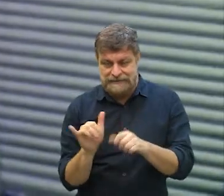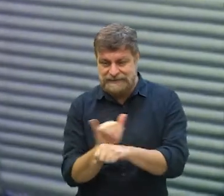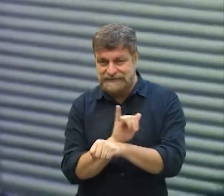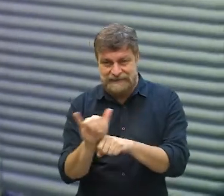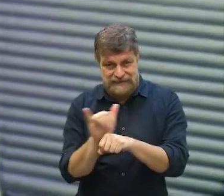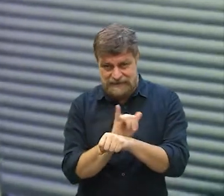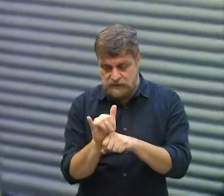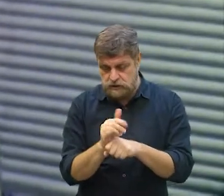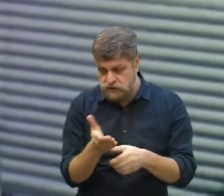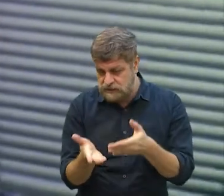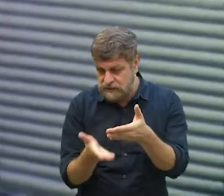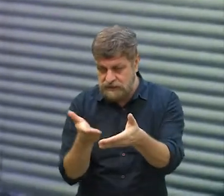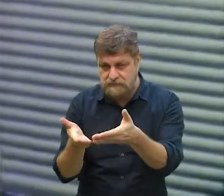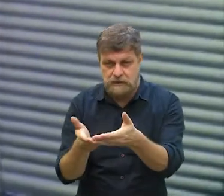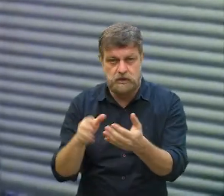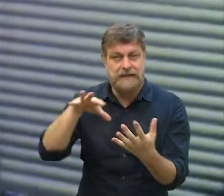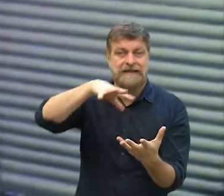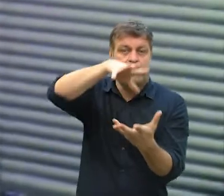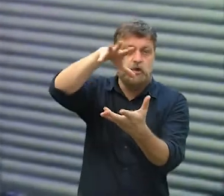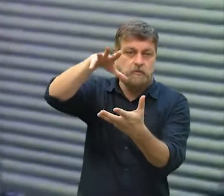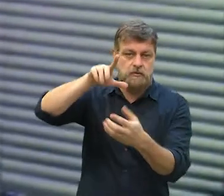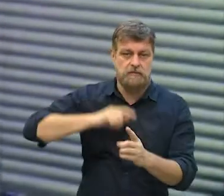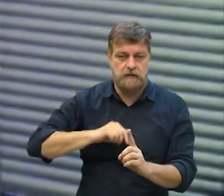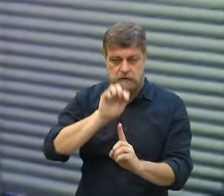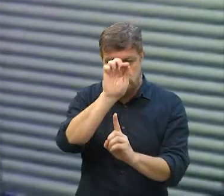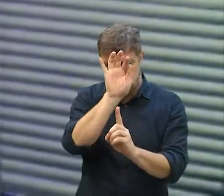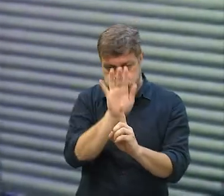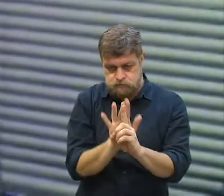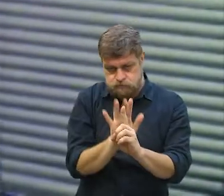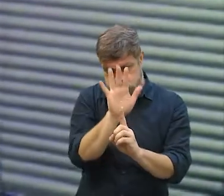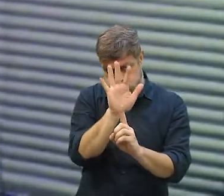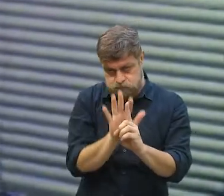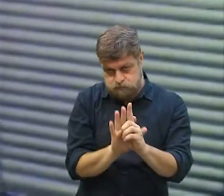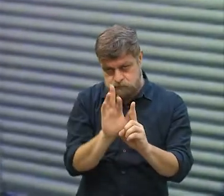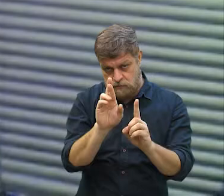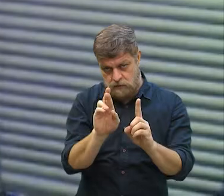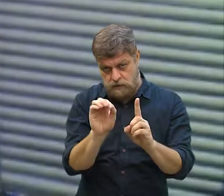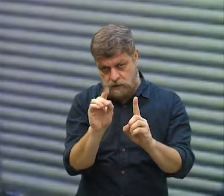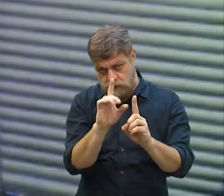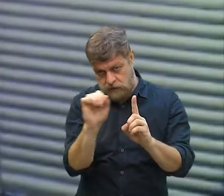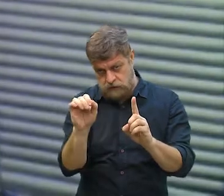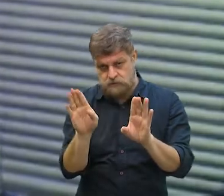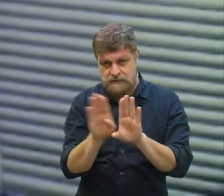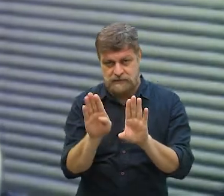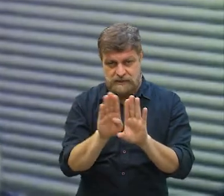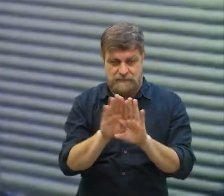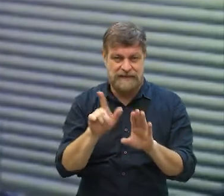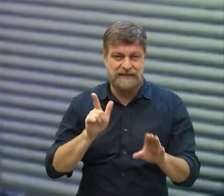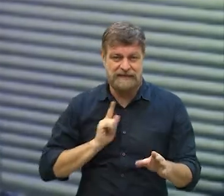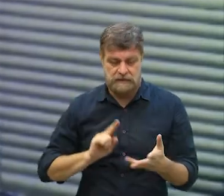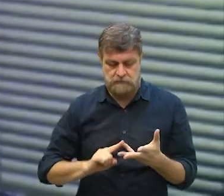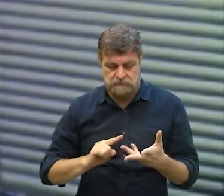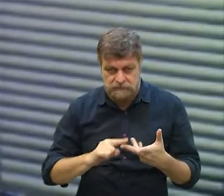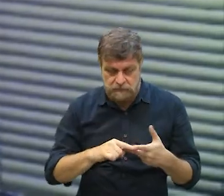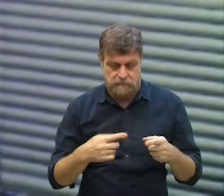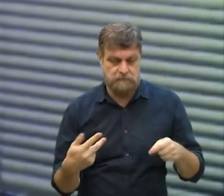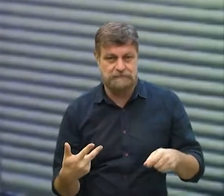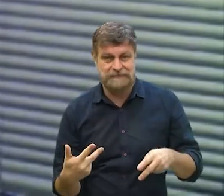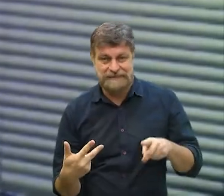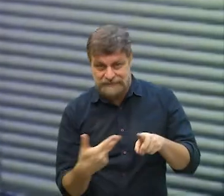de tratamento que tem no mundo. Então, você tem uma boa radioterapia, você tem uma boa braquiterapia, você tem